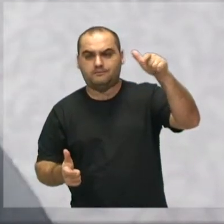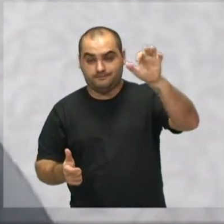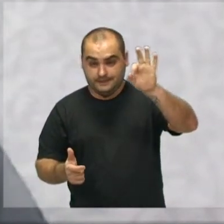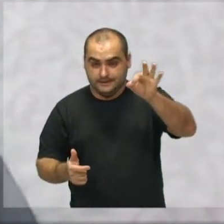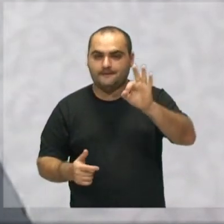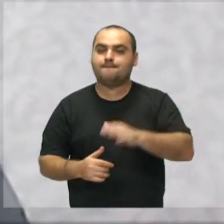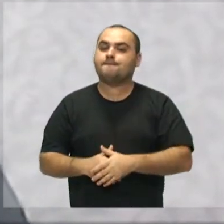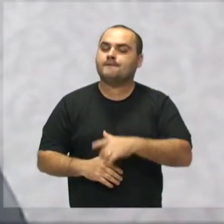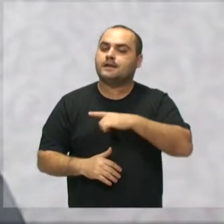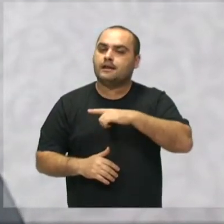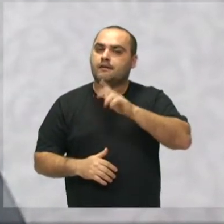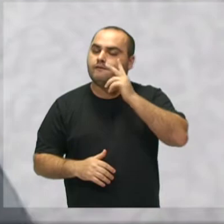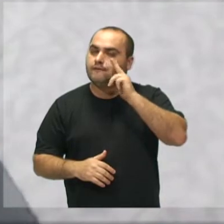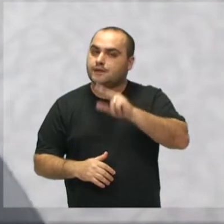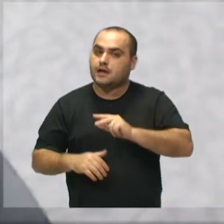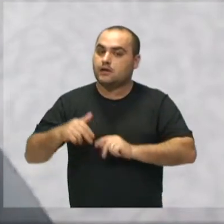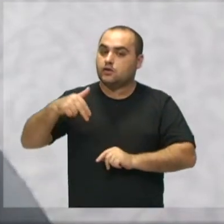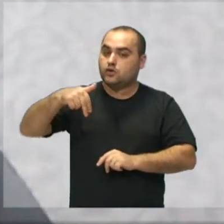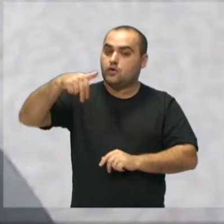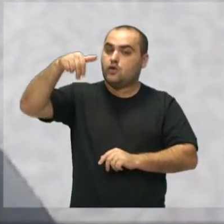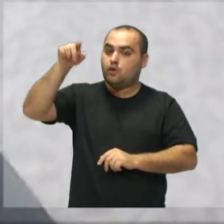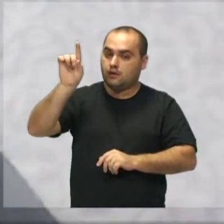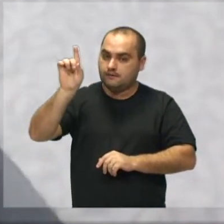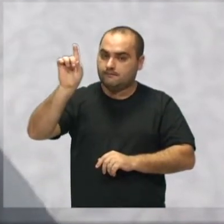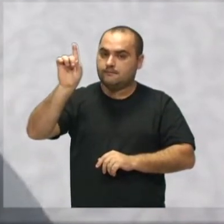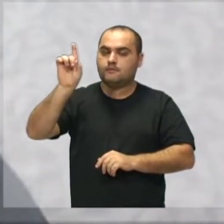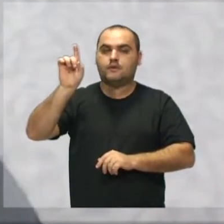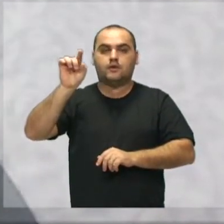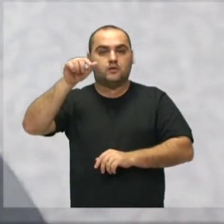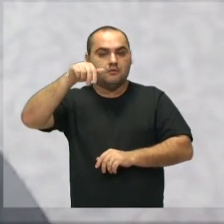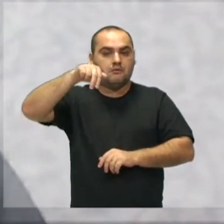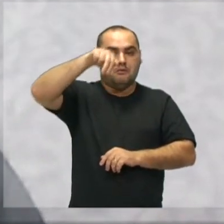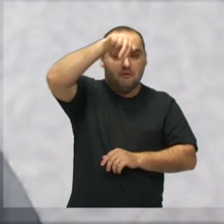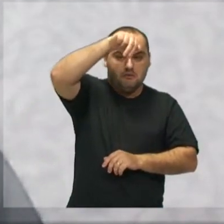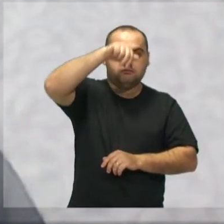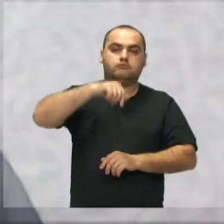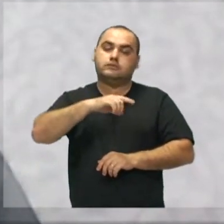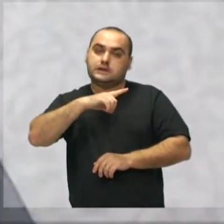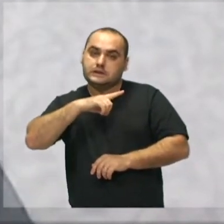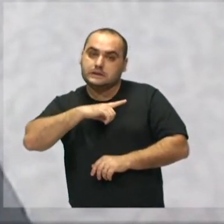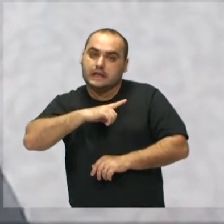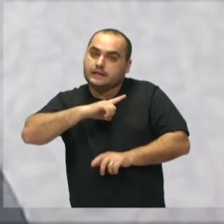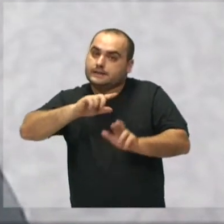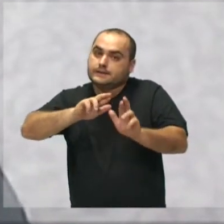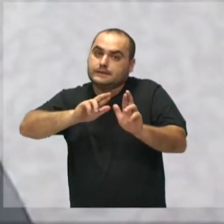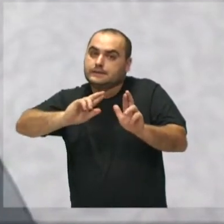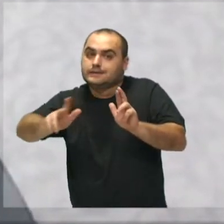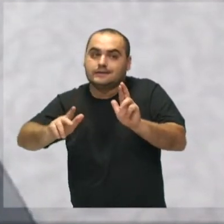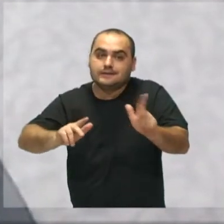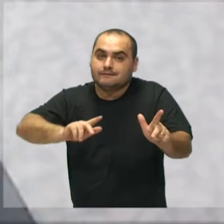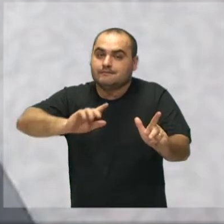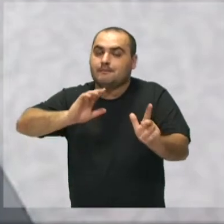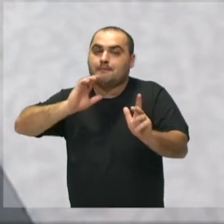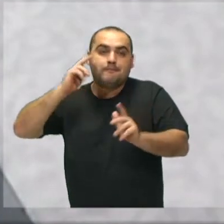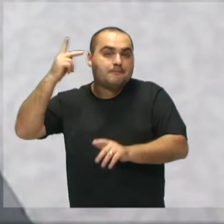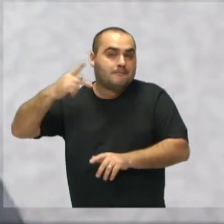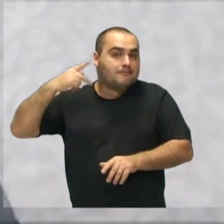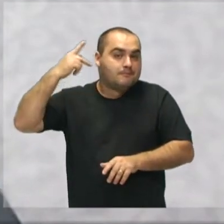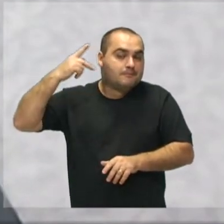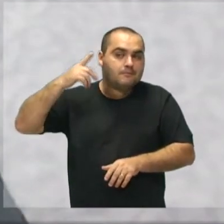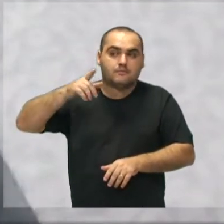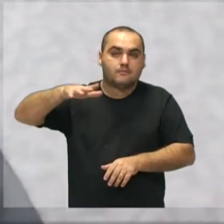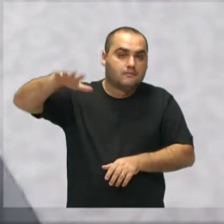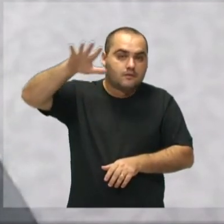olha um pouco para o Nordeste, Norte e Nordeste, vai ter uma configuração política bastante distinta. Lá, durante